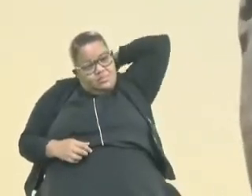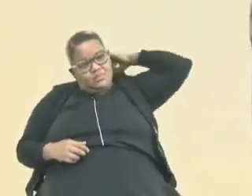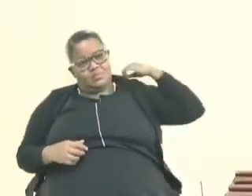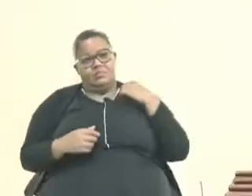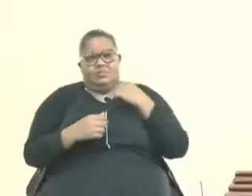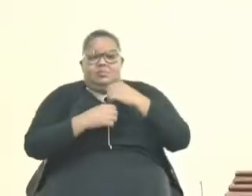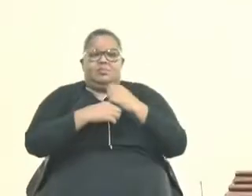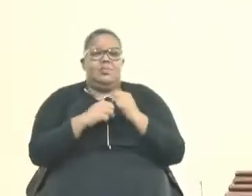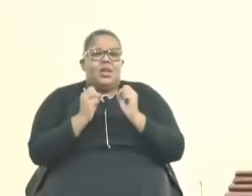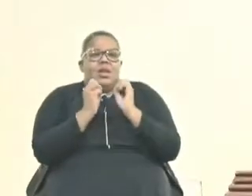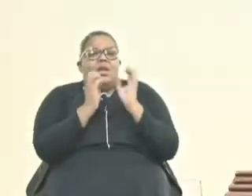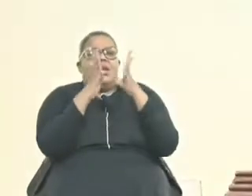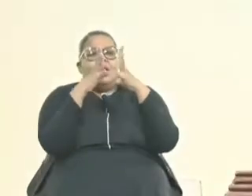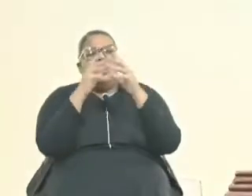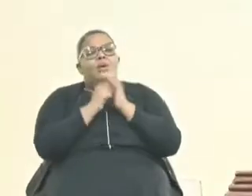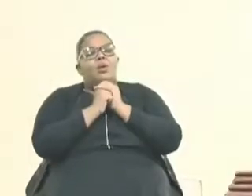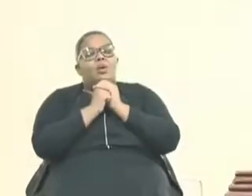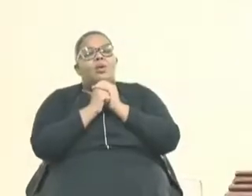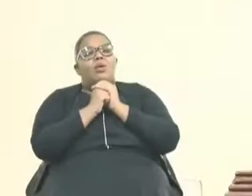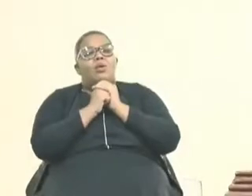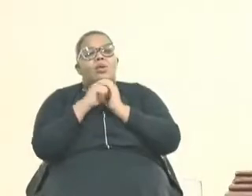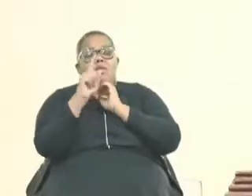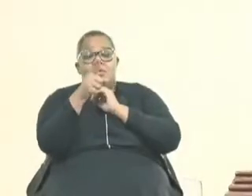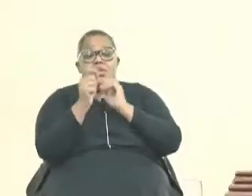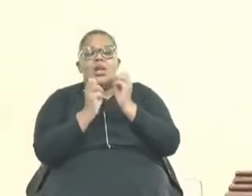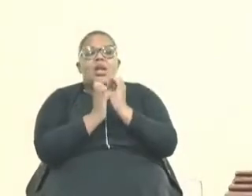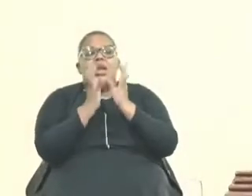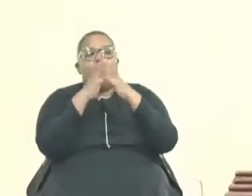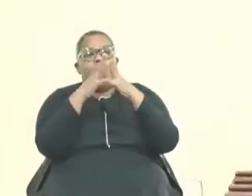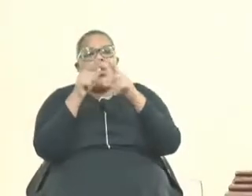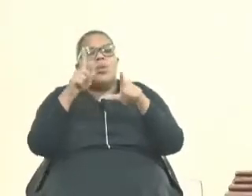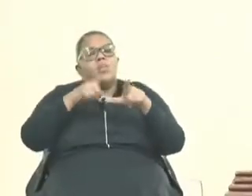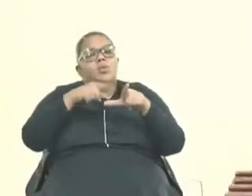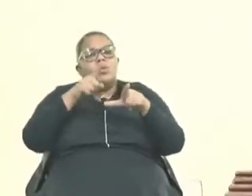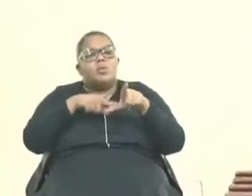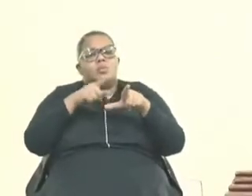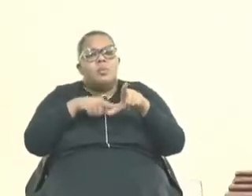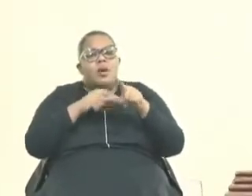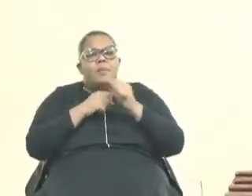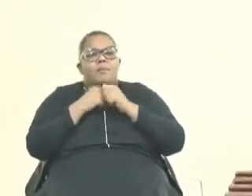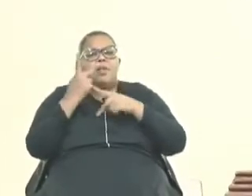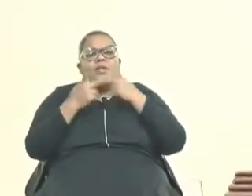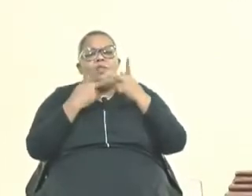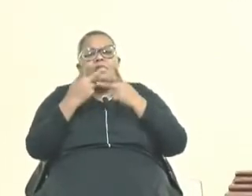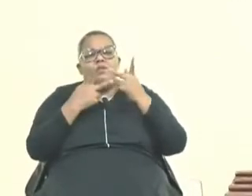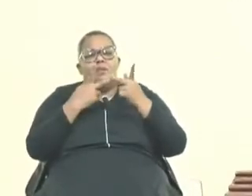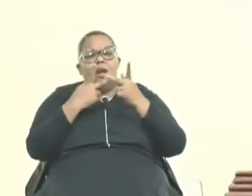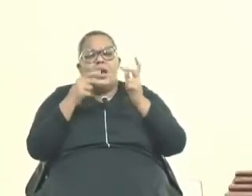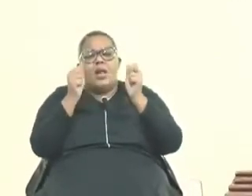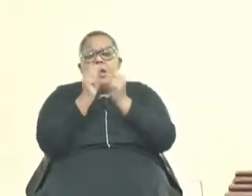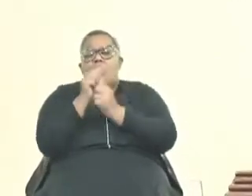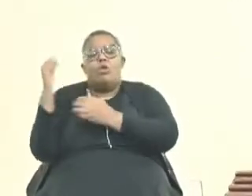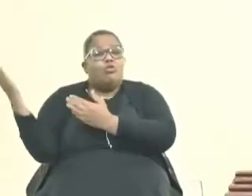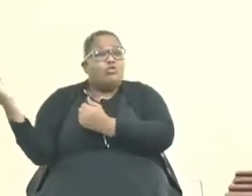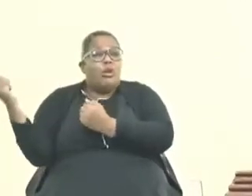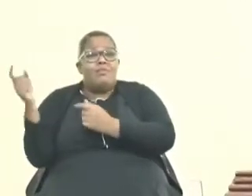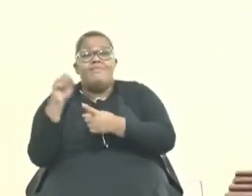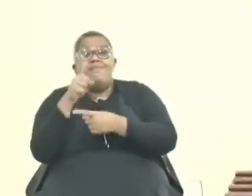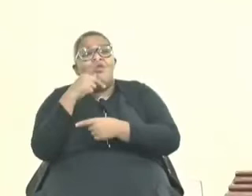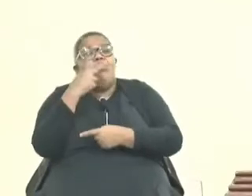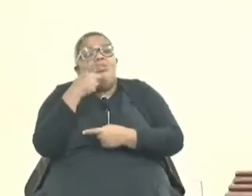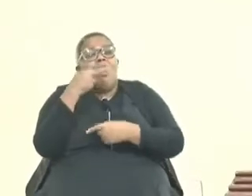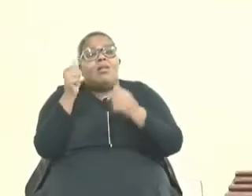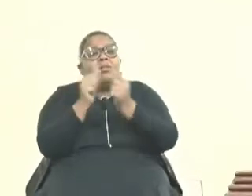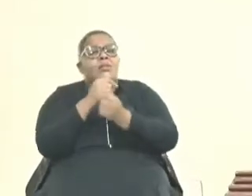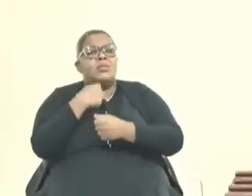alguém criado por você criar os seus pés e Deus passa de você e vai falar com ele como